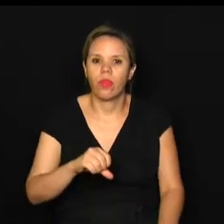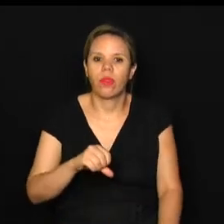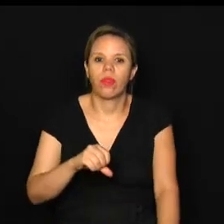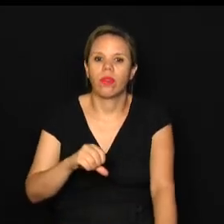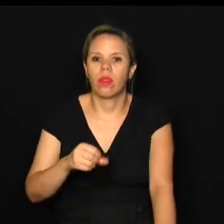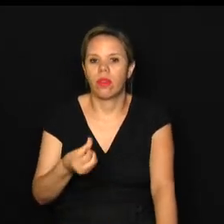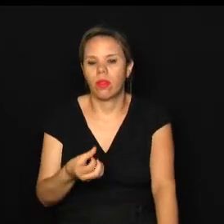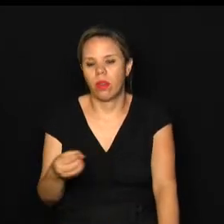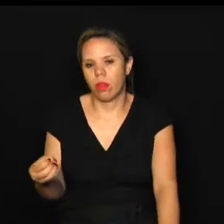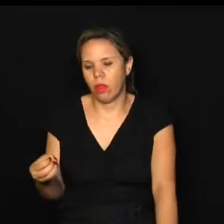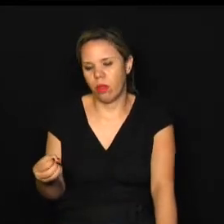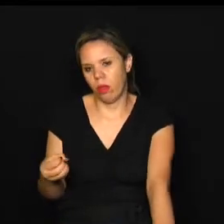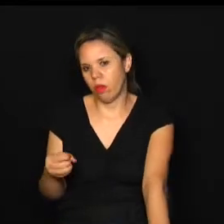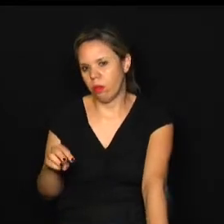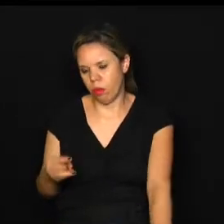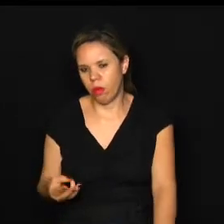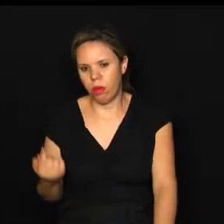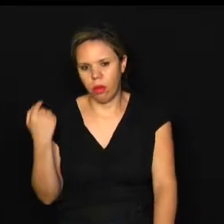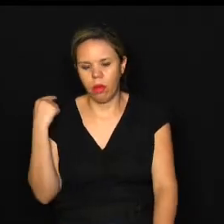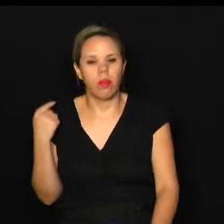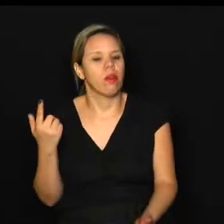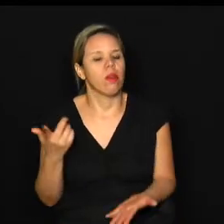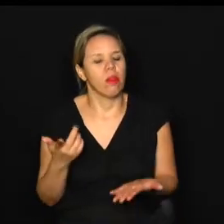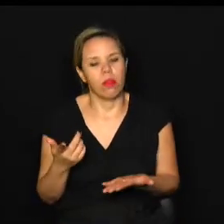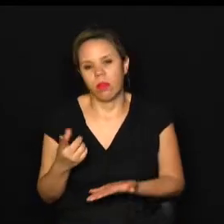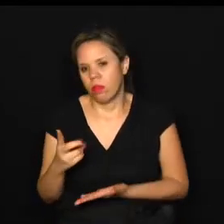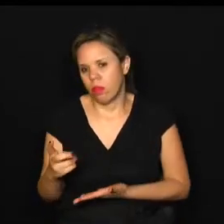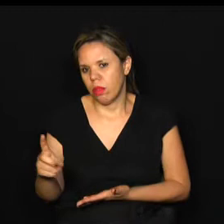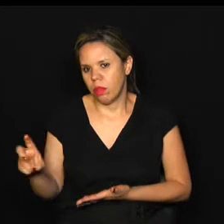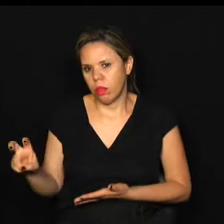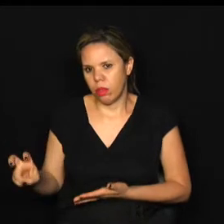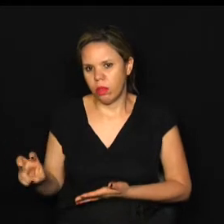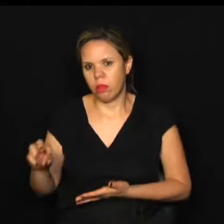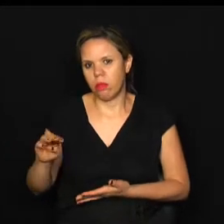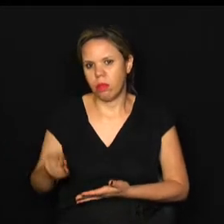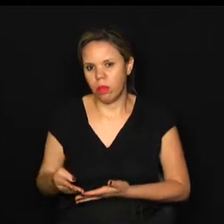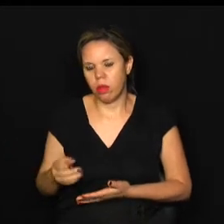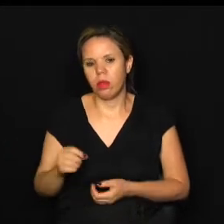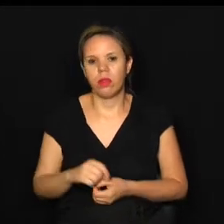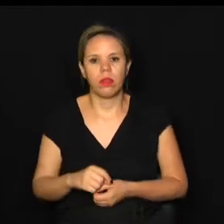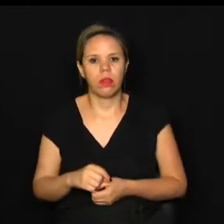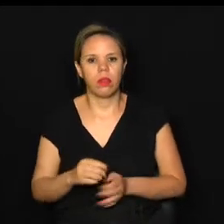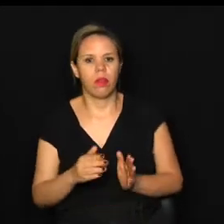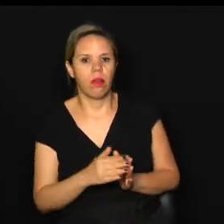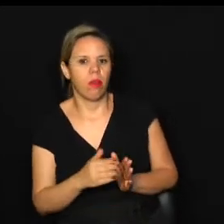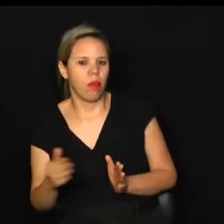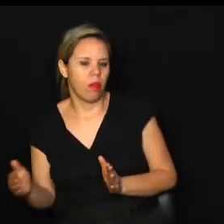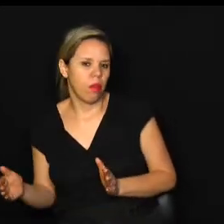Os precatórios também houve um aumento de 115 milhões. Nesse quadrimestre está com